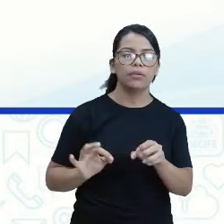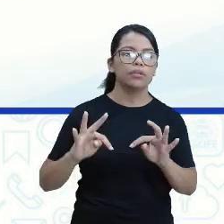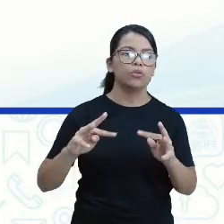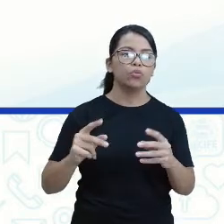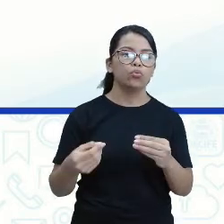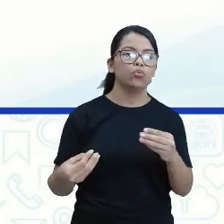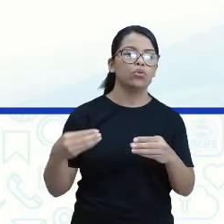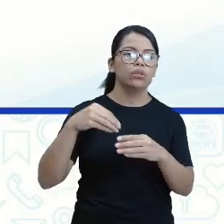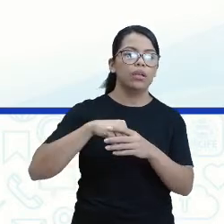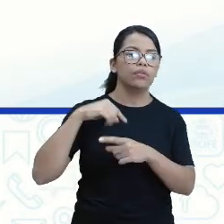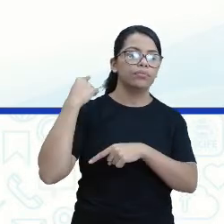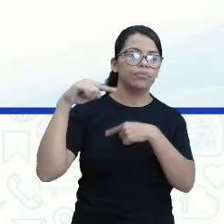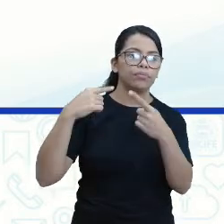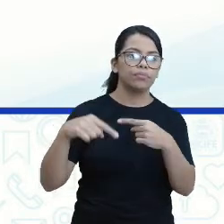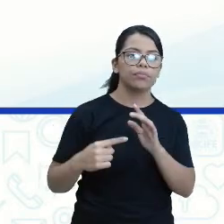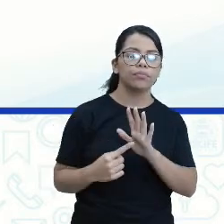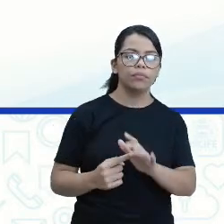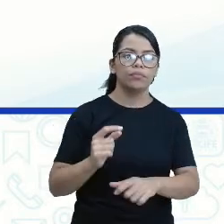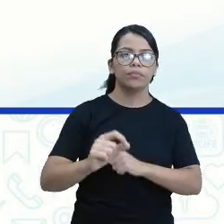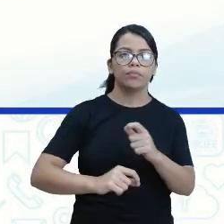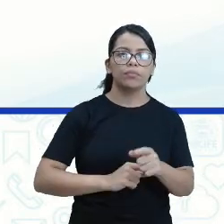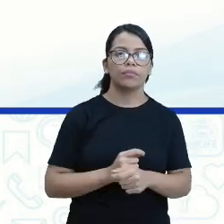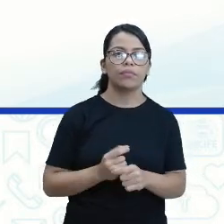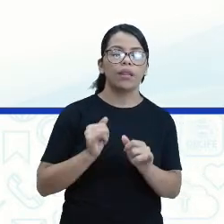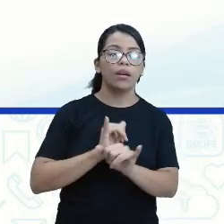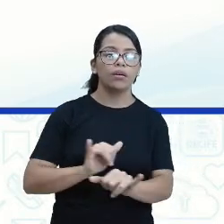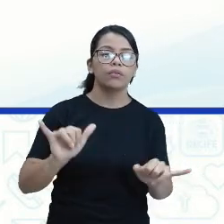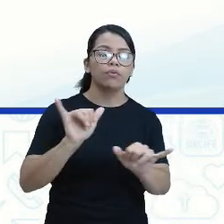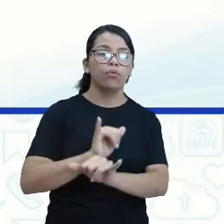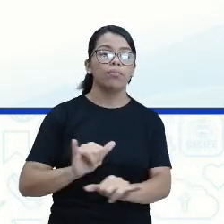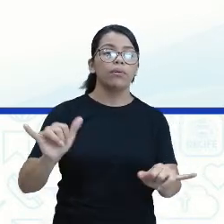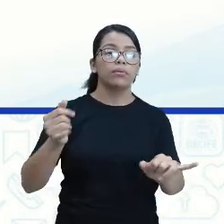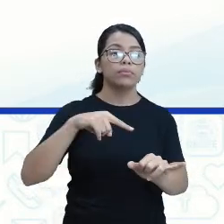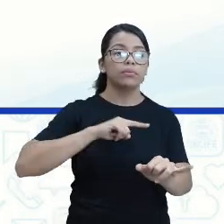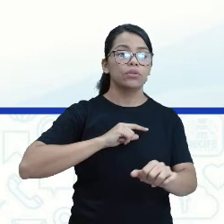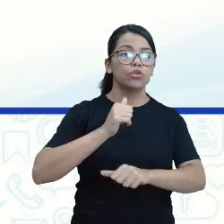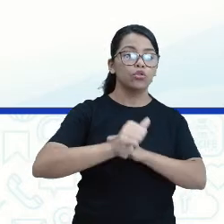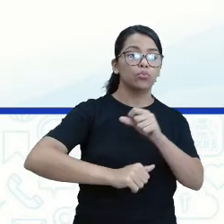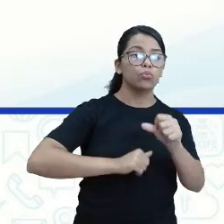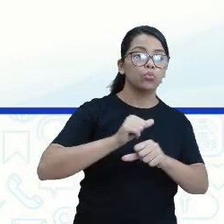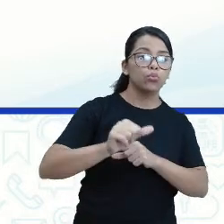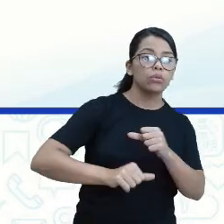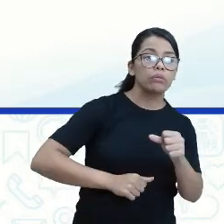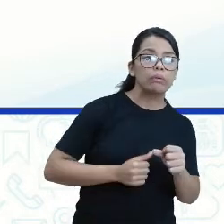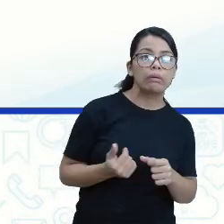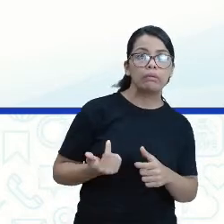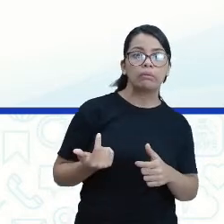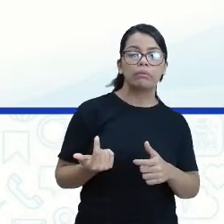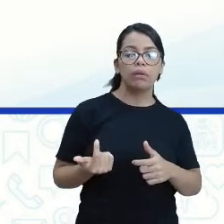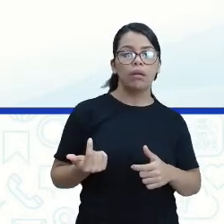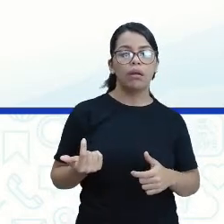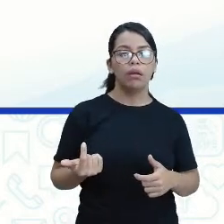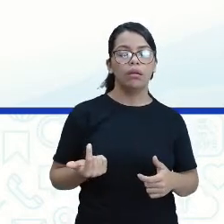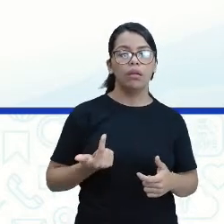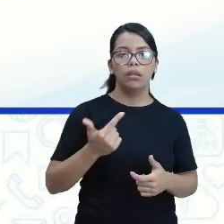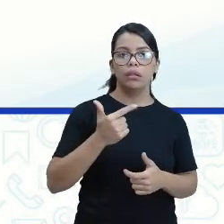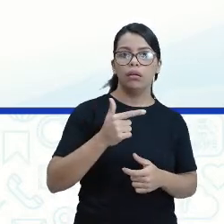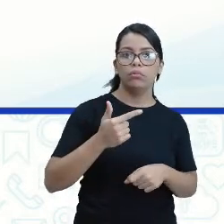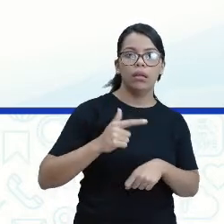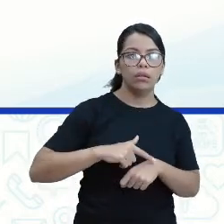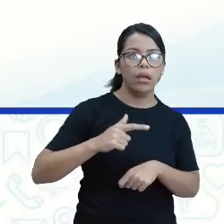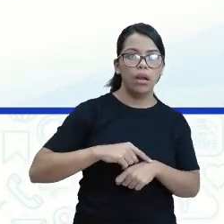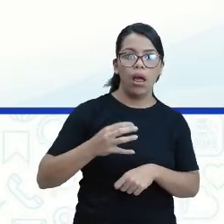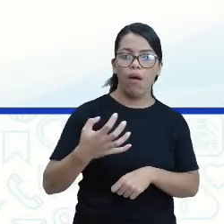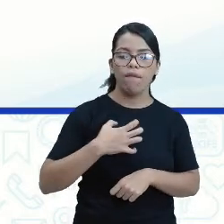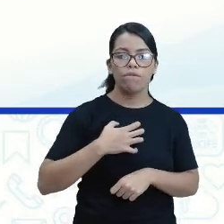da genética, trouxe o que pra gente? Essas informações aí, ó. Alterações ao acaso no DNA, né? Que são as mutações